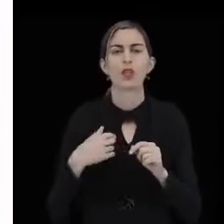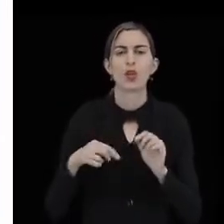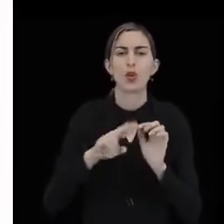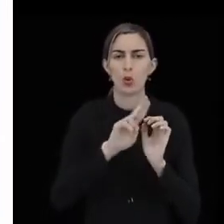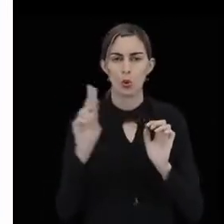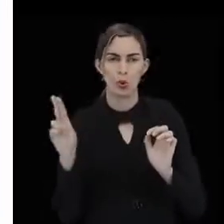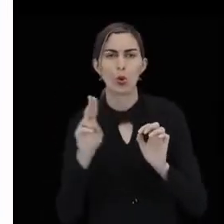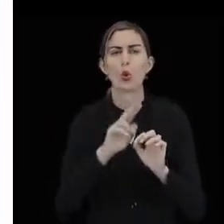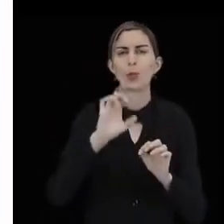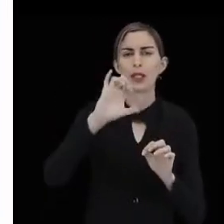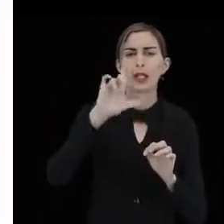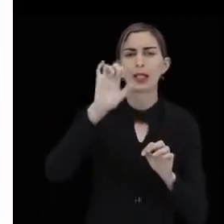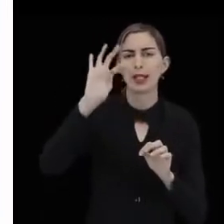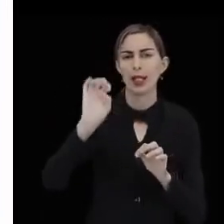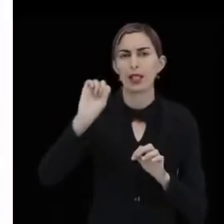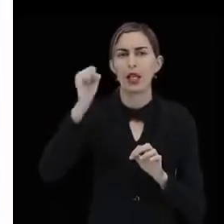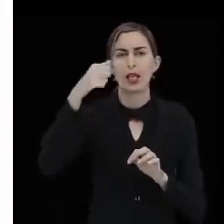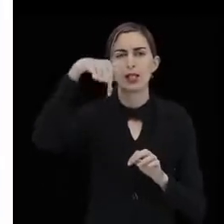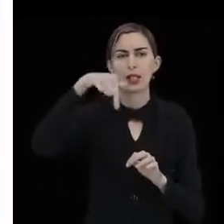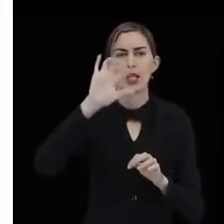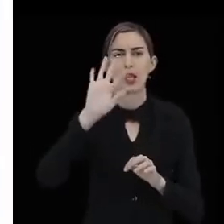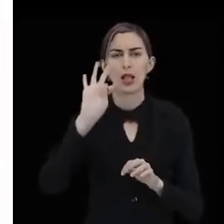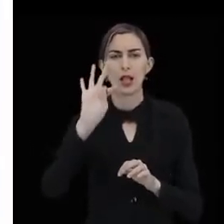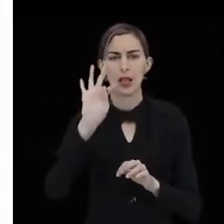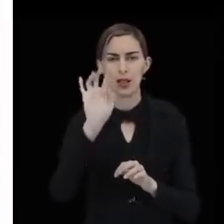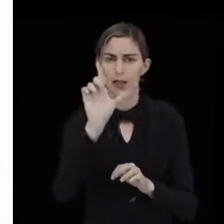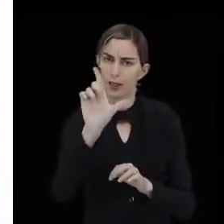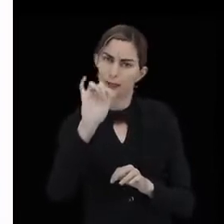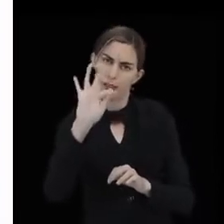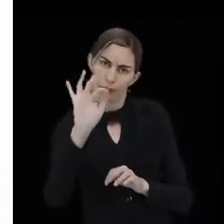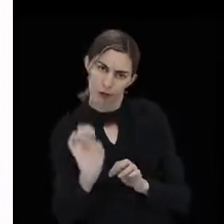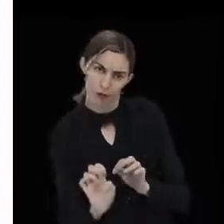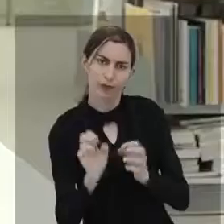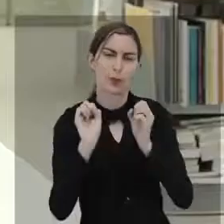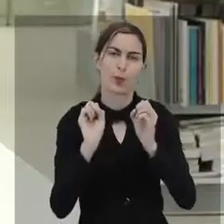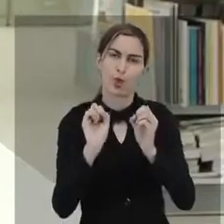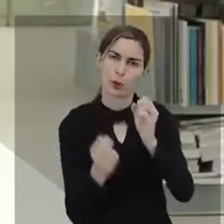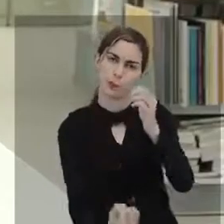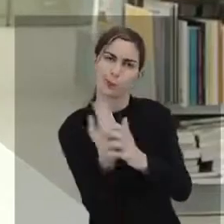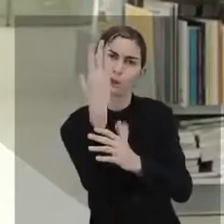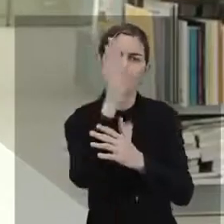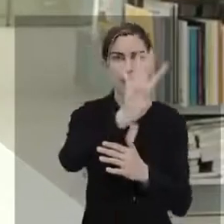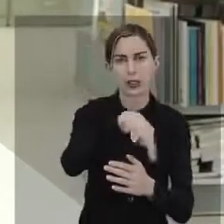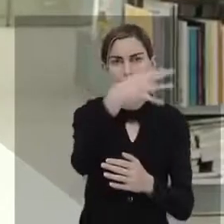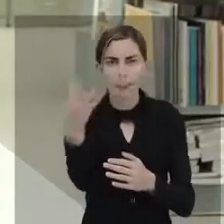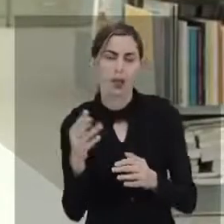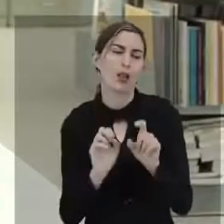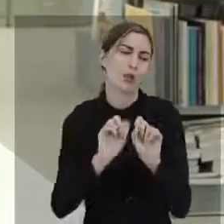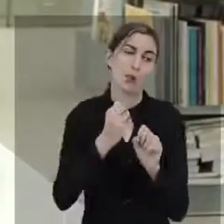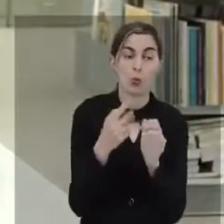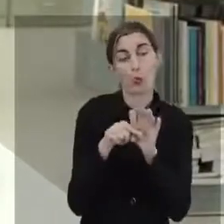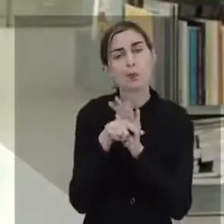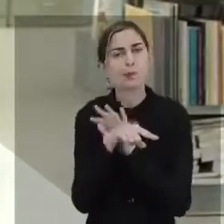nome do cliente. Você instala na sua máquina, certo? E você pode criar tabela, fazer